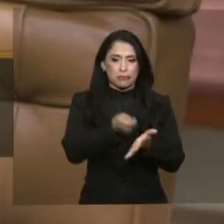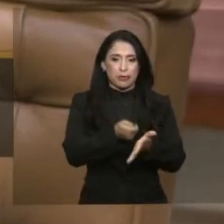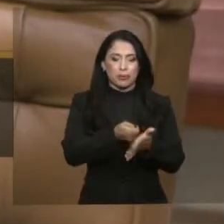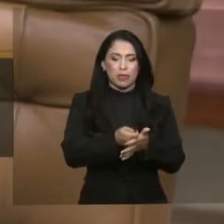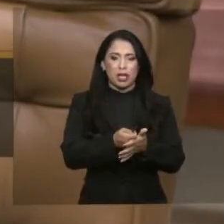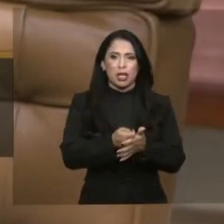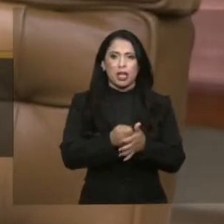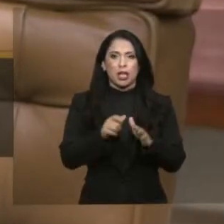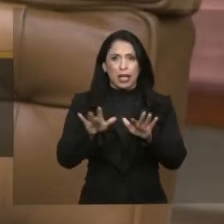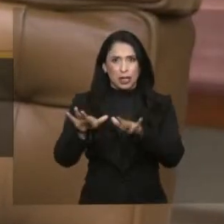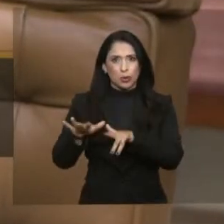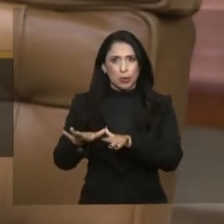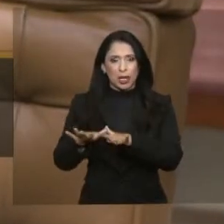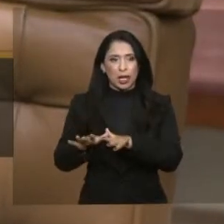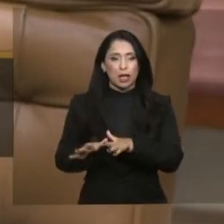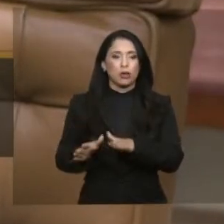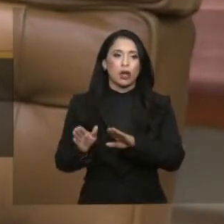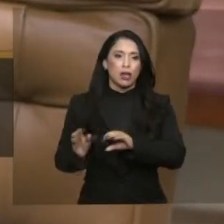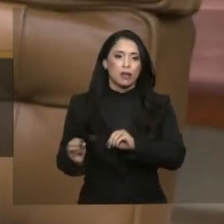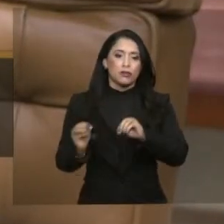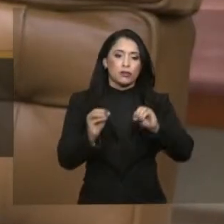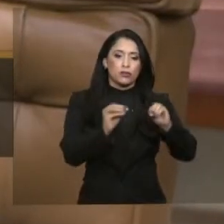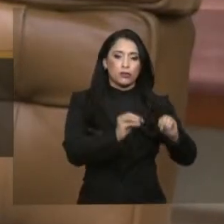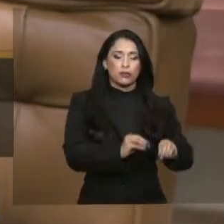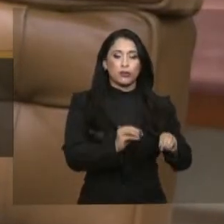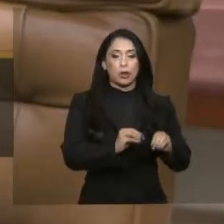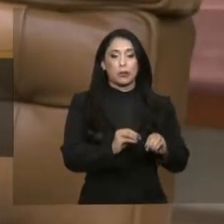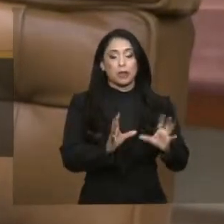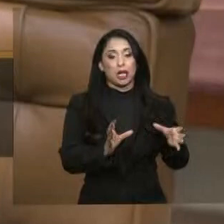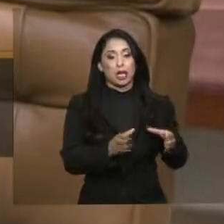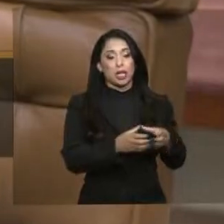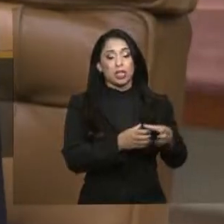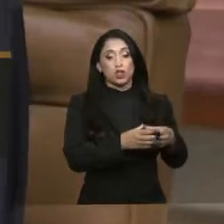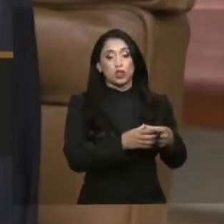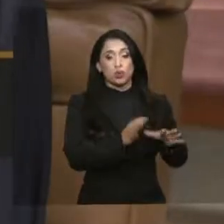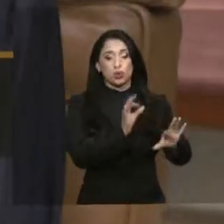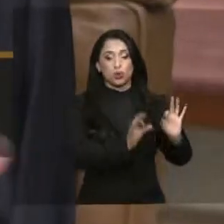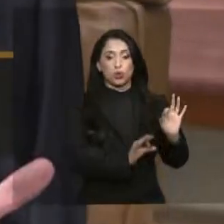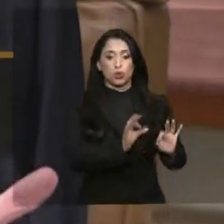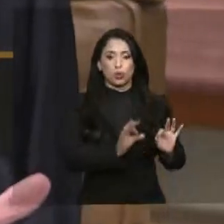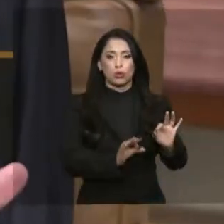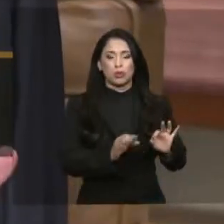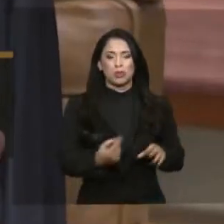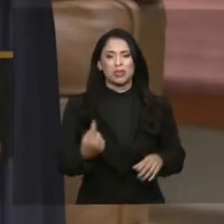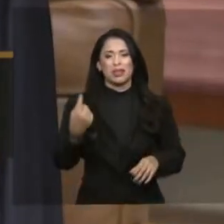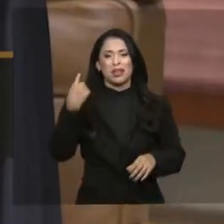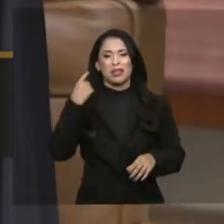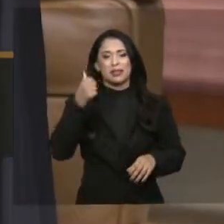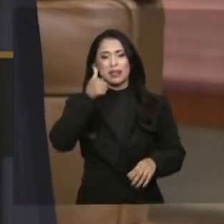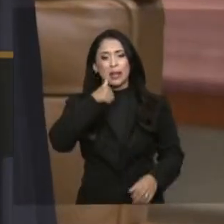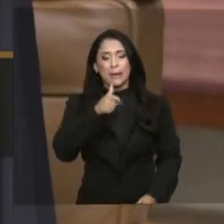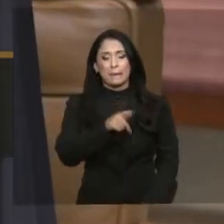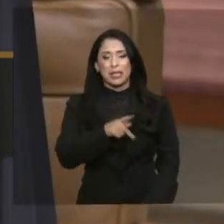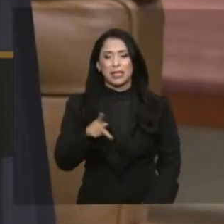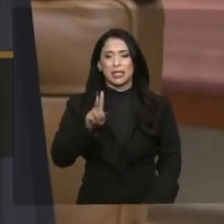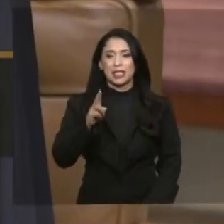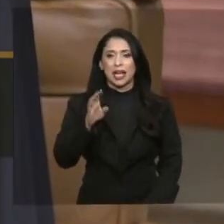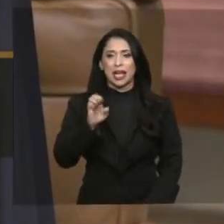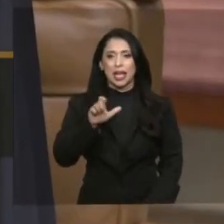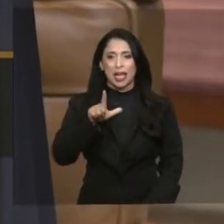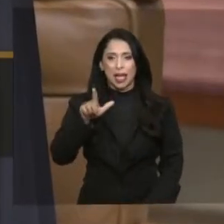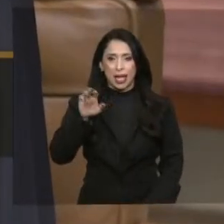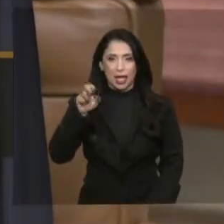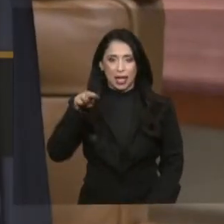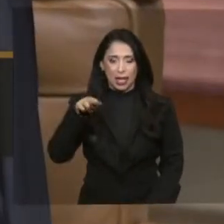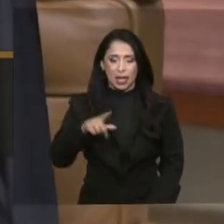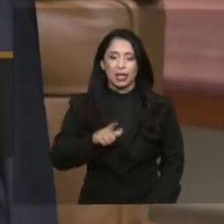da ministra, a ministra Ellen Grace, na presidência. E era interessante porque nós tínhamos muitos